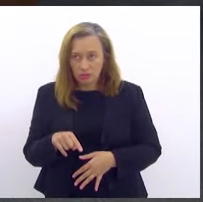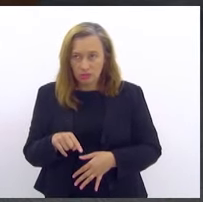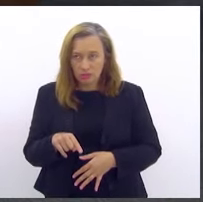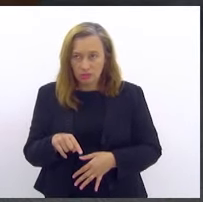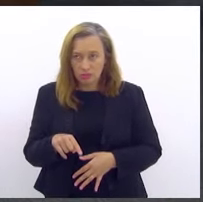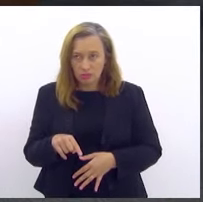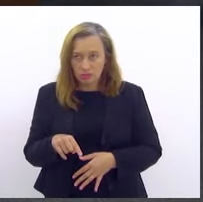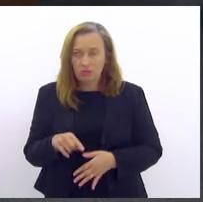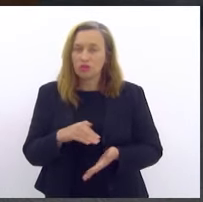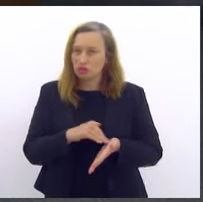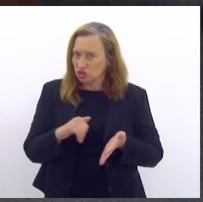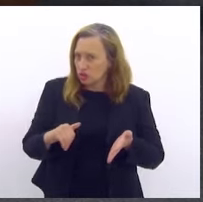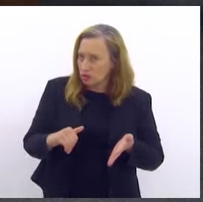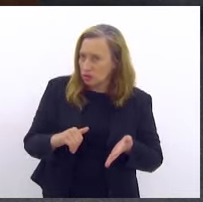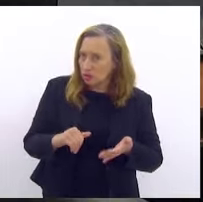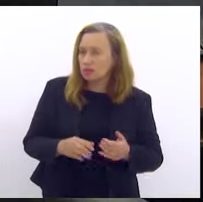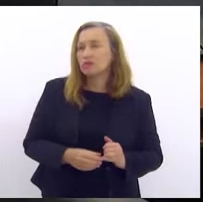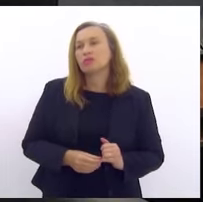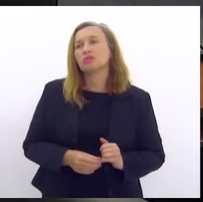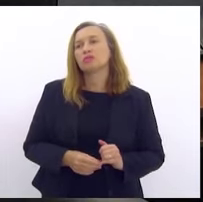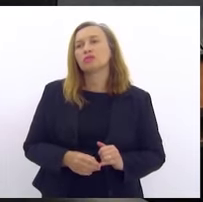Mas foi derrubado?